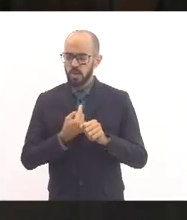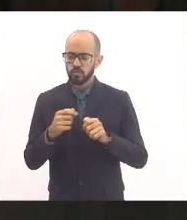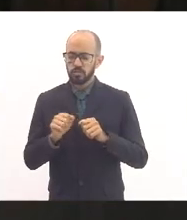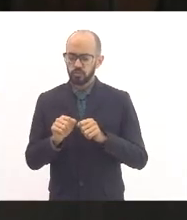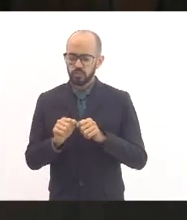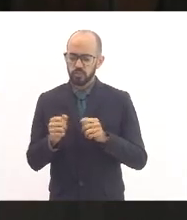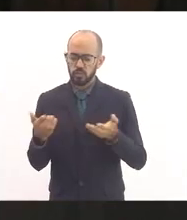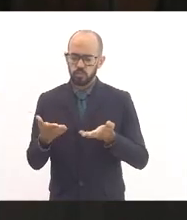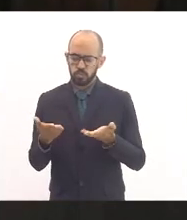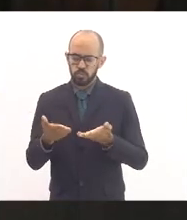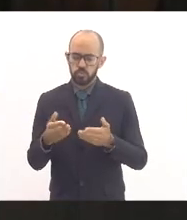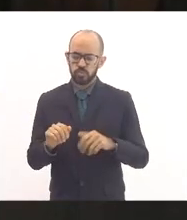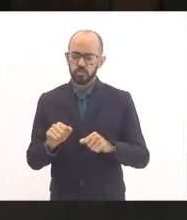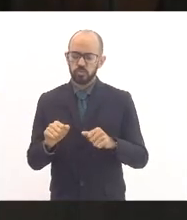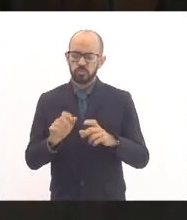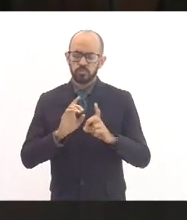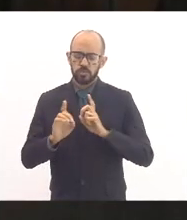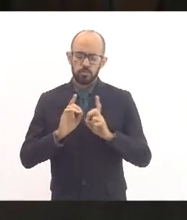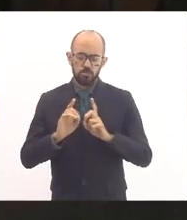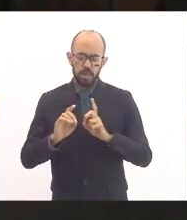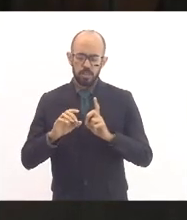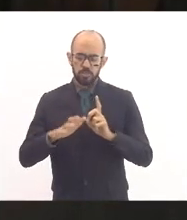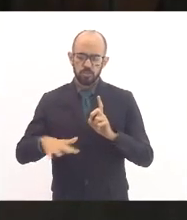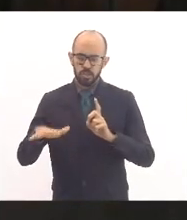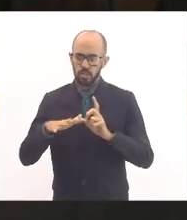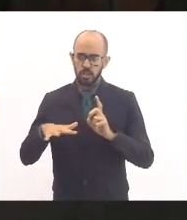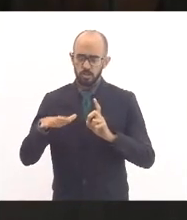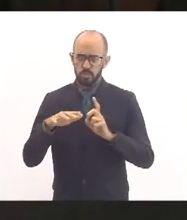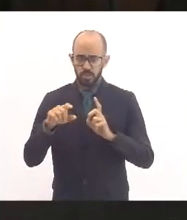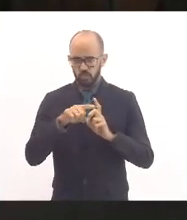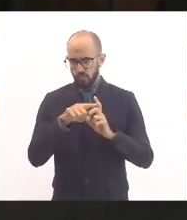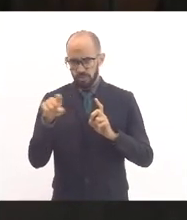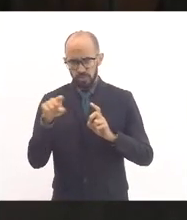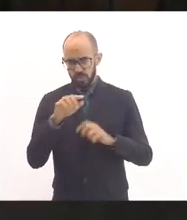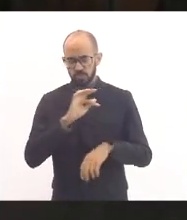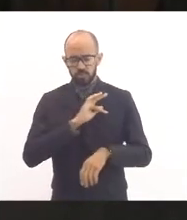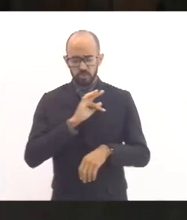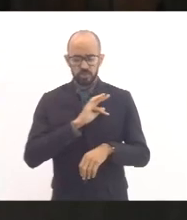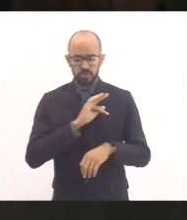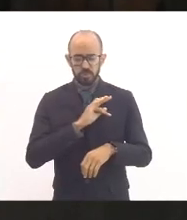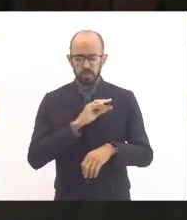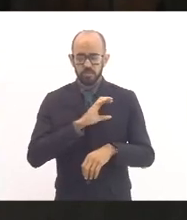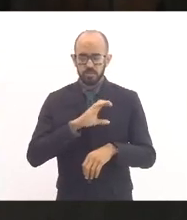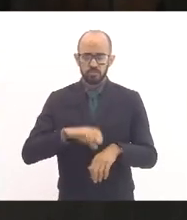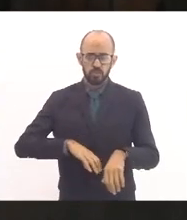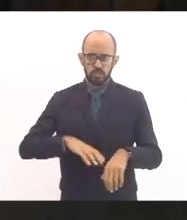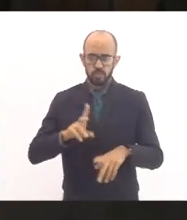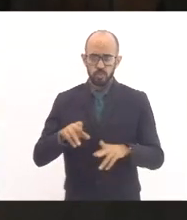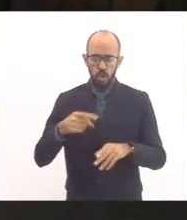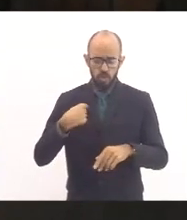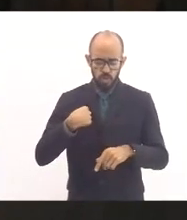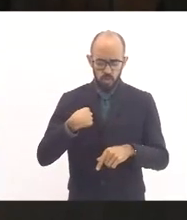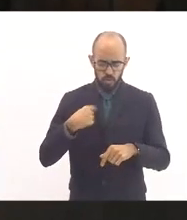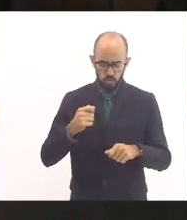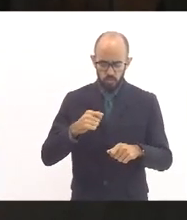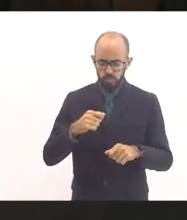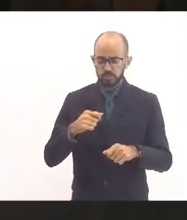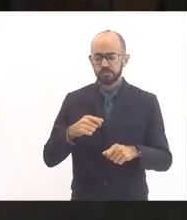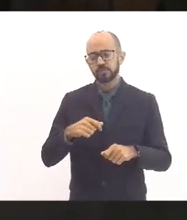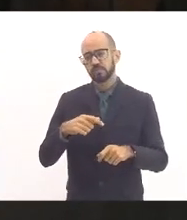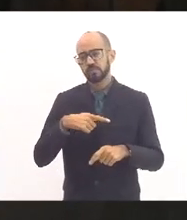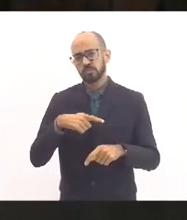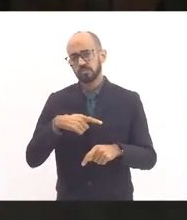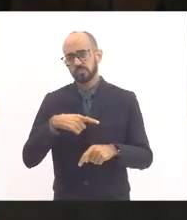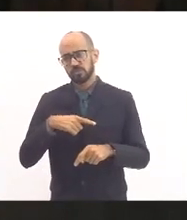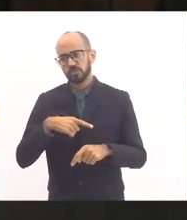realizaremos um amplo debate para que vocês policiais civis assim como eu possamos ter vez e voz